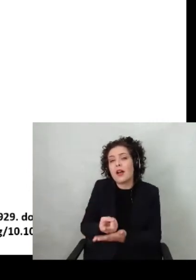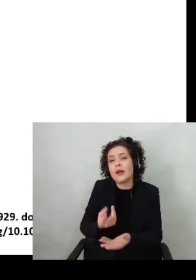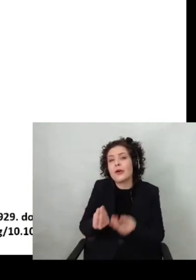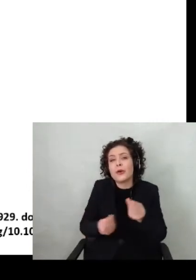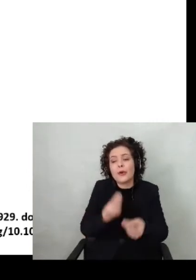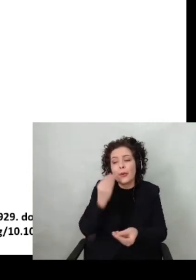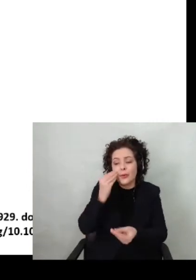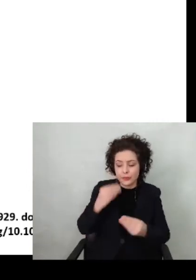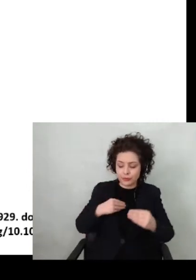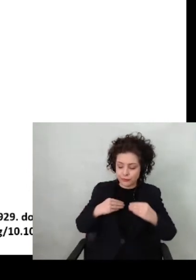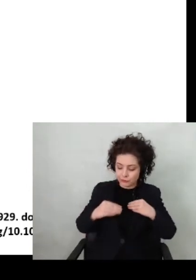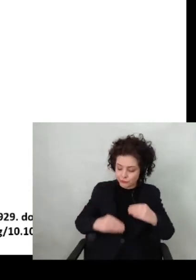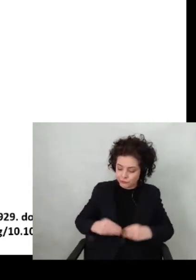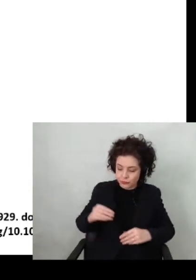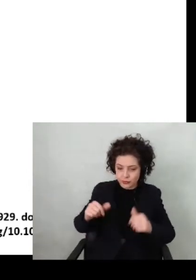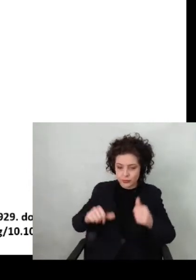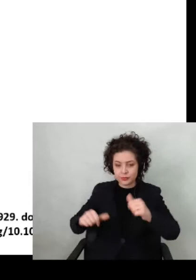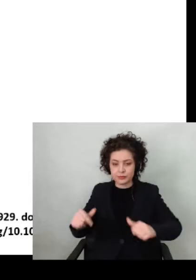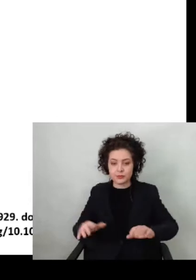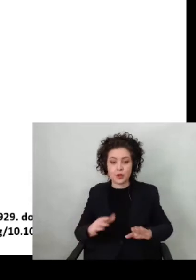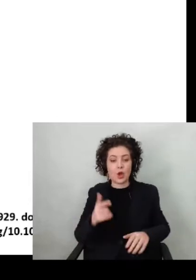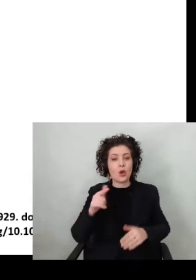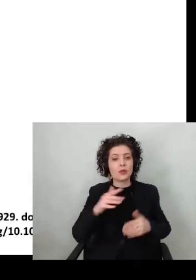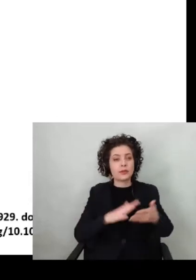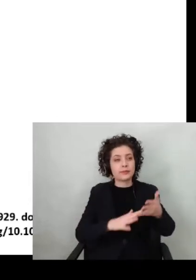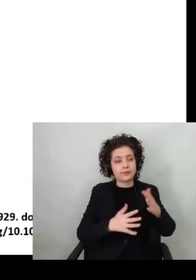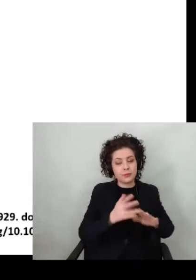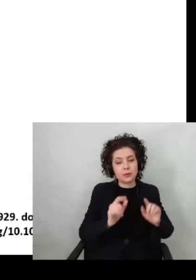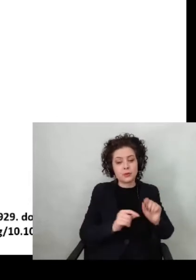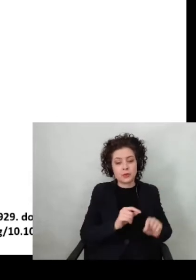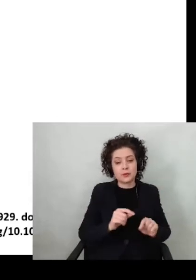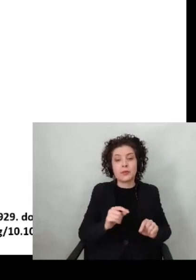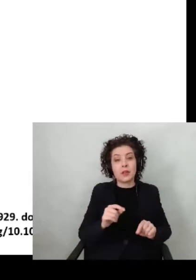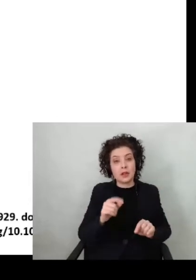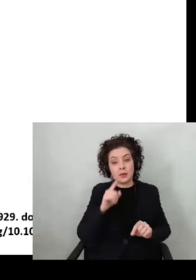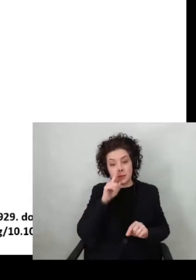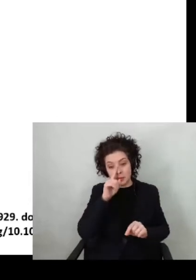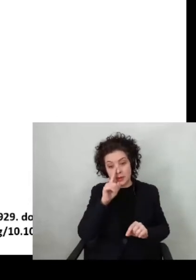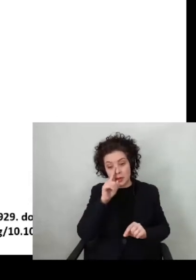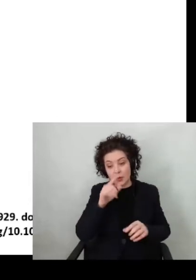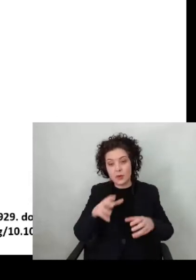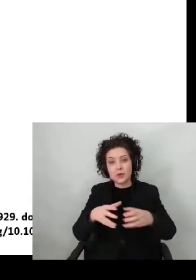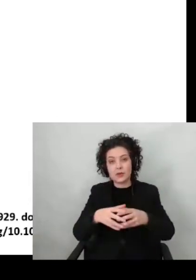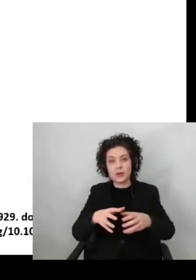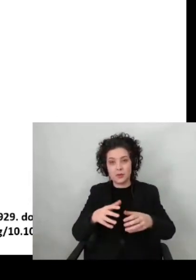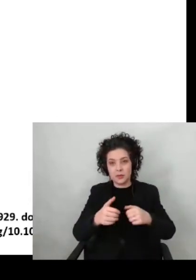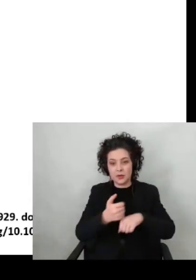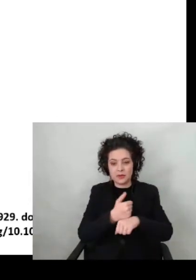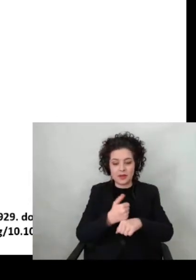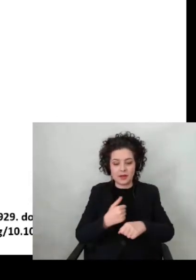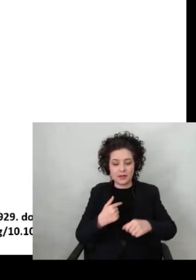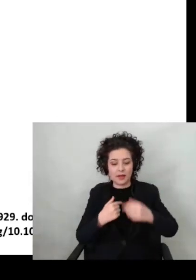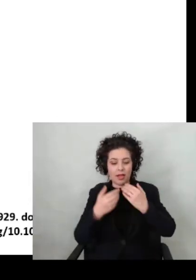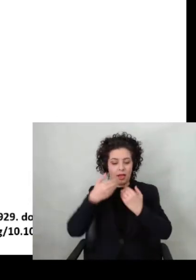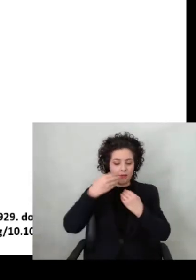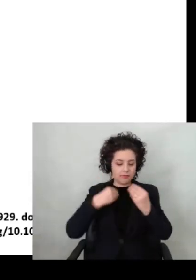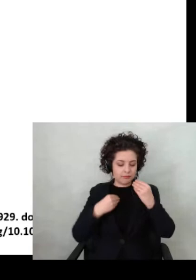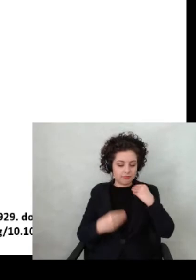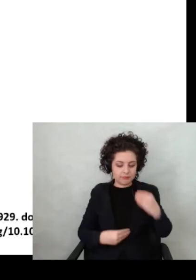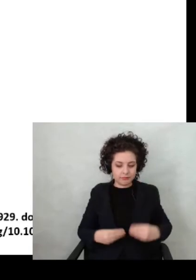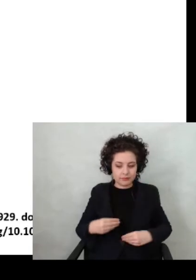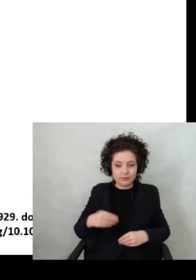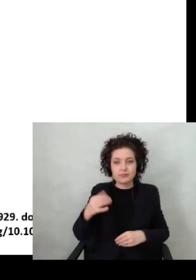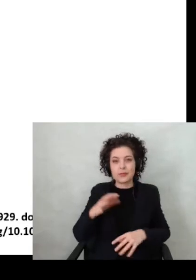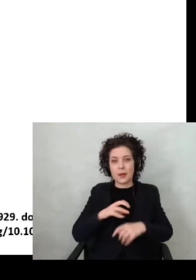um impeditivo pode ser a chance de contaminação da equipe e dos equipamentos e de outras pessoas. Então,